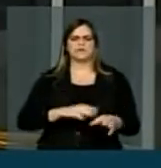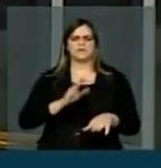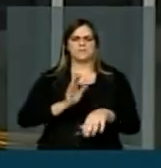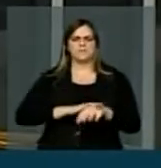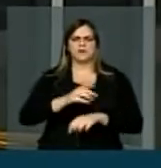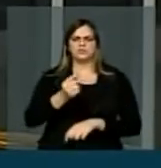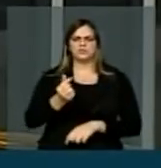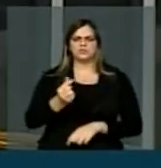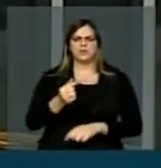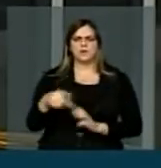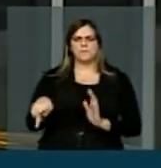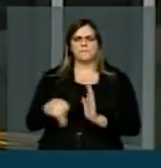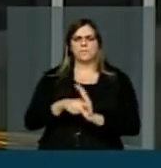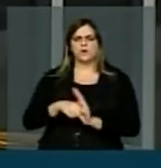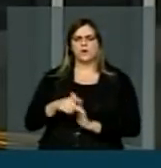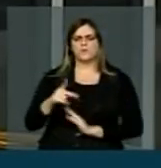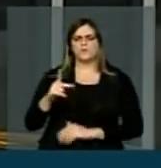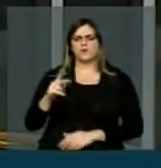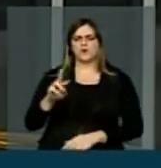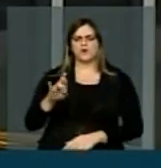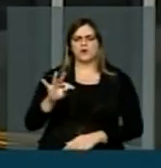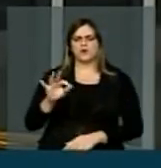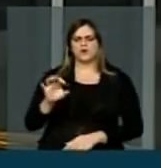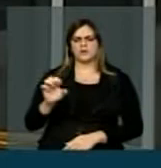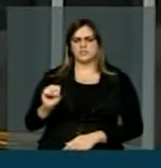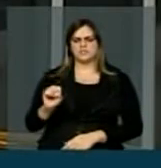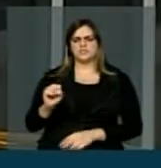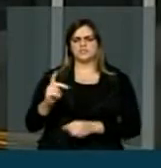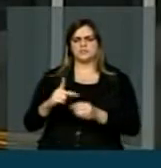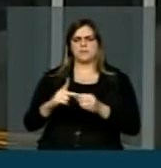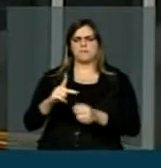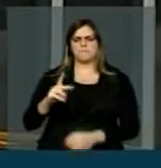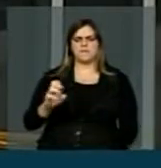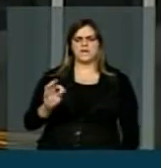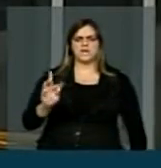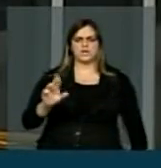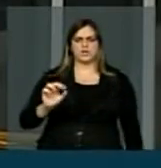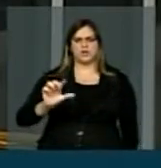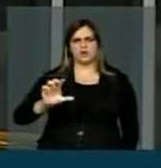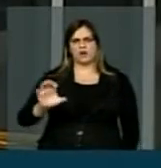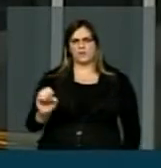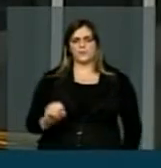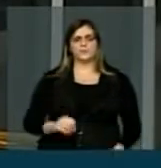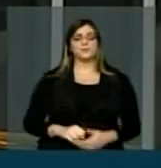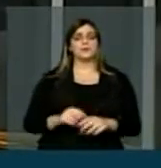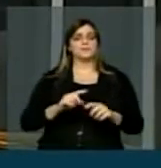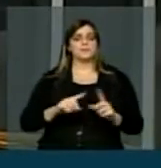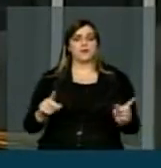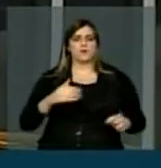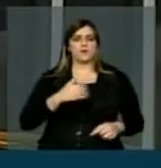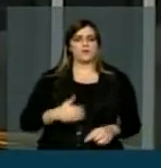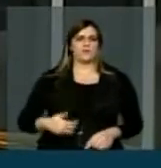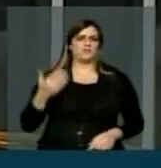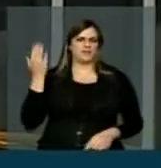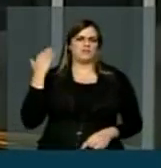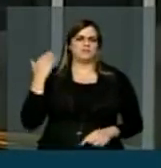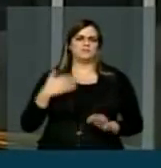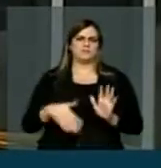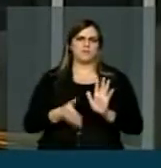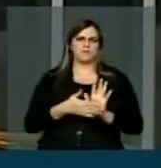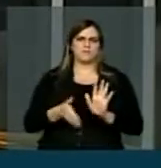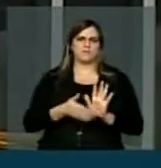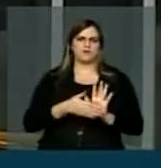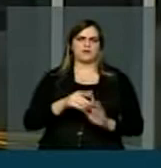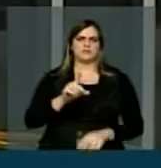dos royalties de petróleo. Mas quando o governo propôs que 100% dos royalties, e